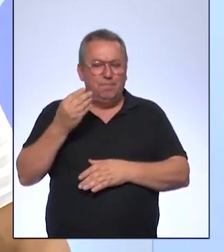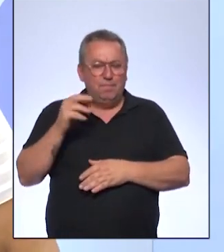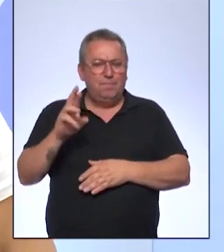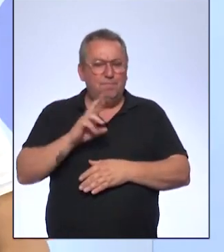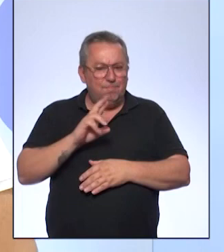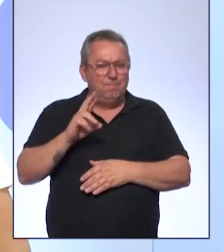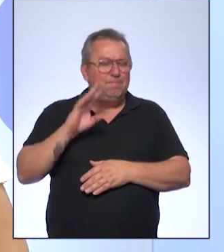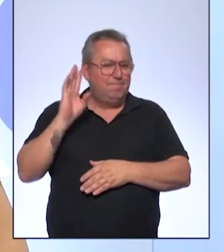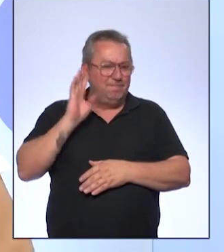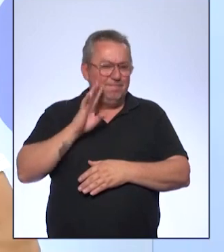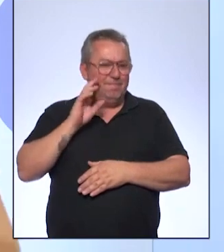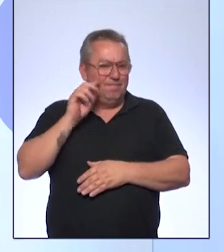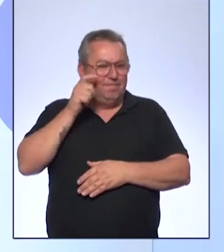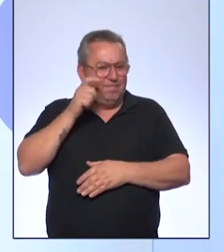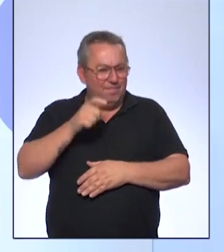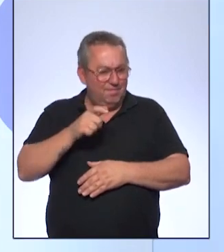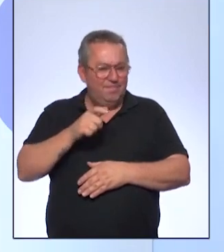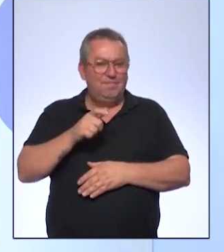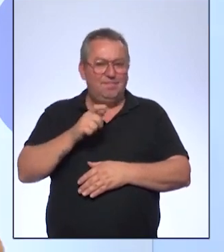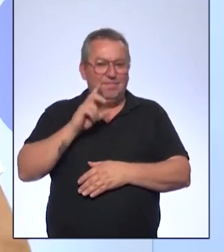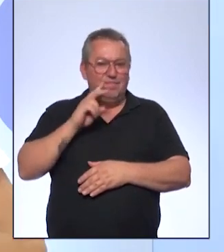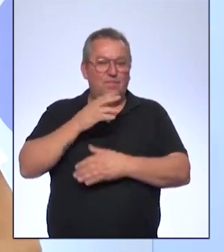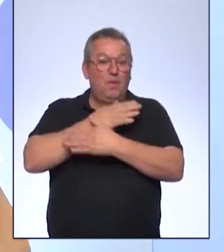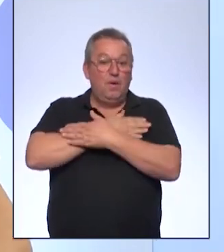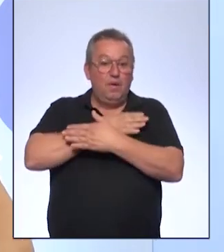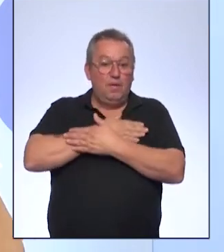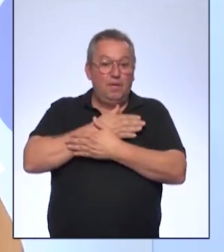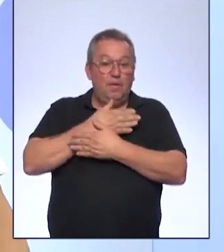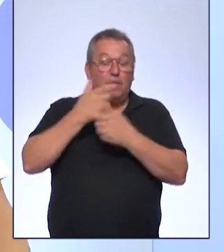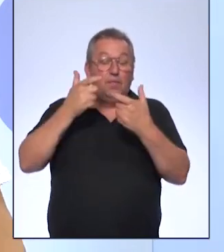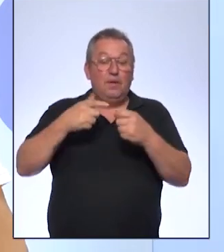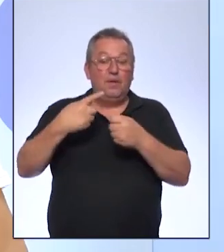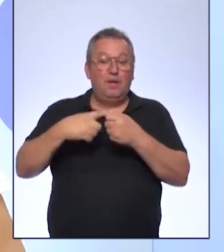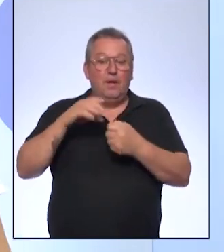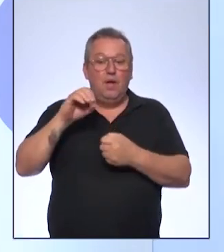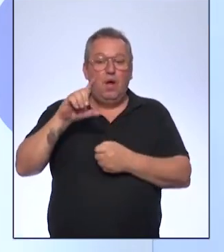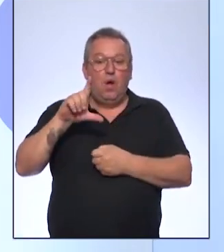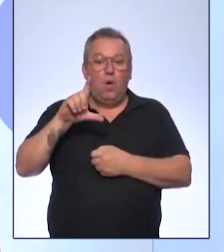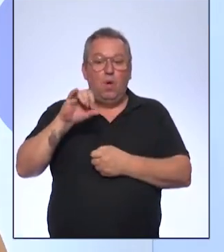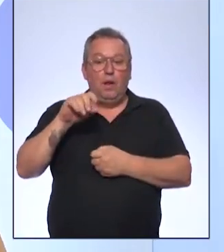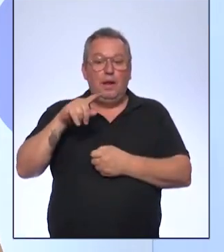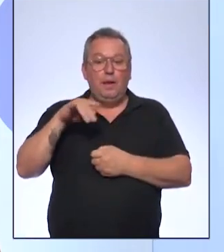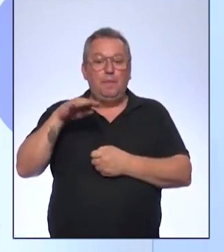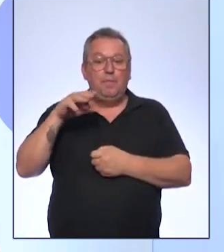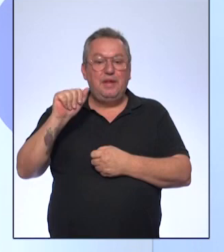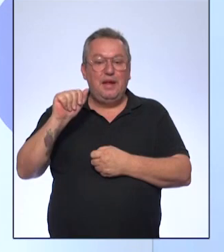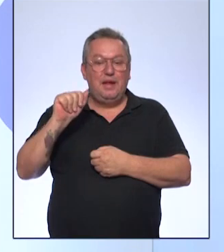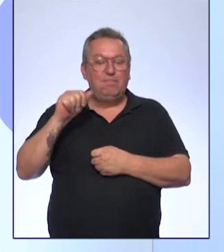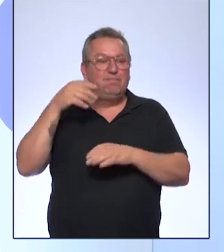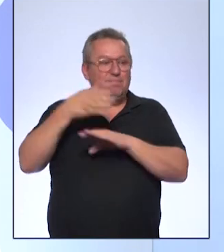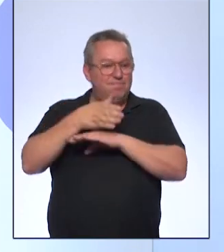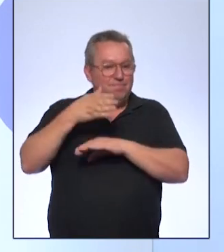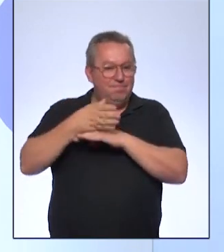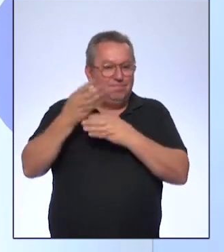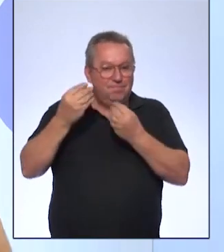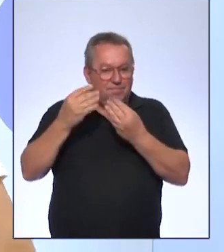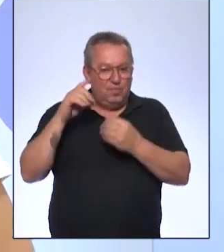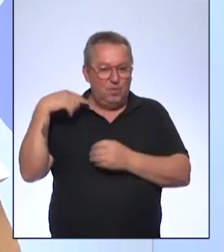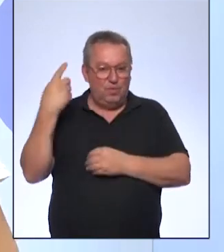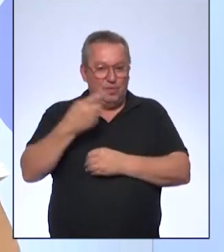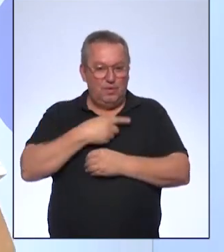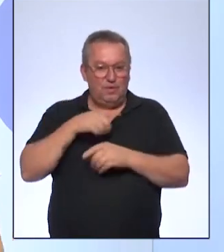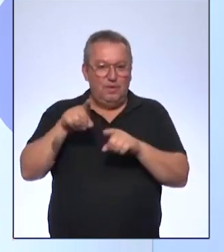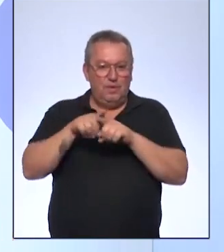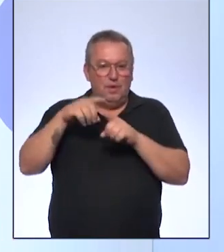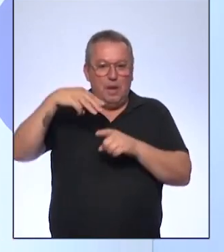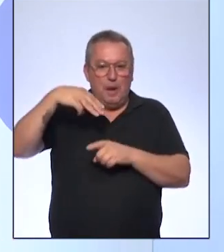respostas interessantes, Alessandra. Mandar um abraço aqui para o pessoal de Olímpia, participando bastante com a gente. O pessoal